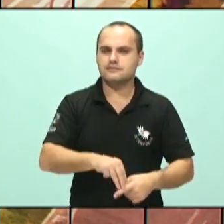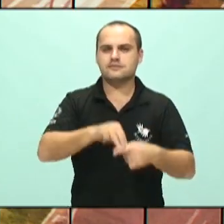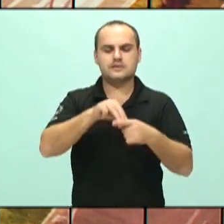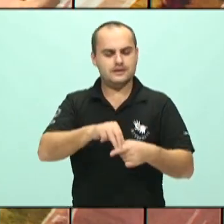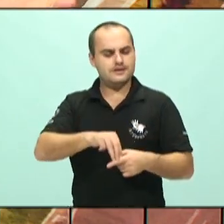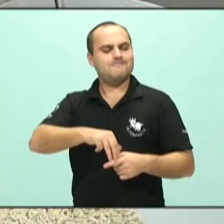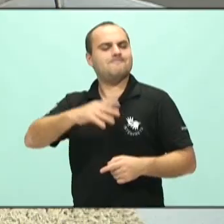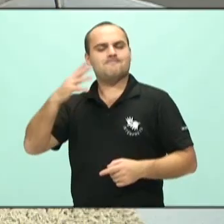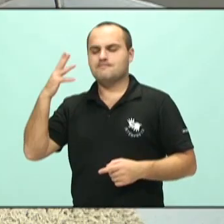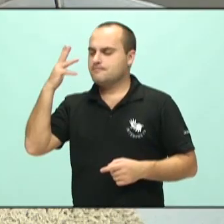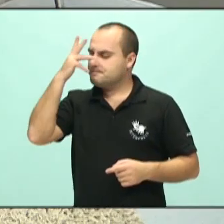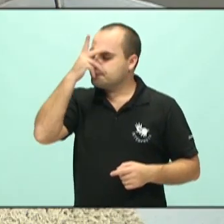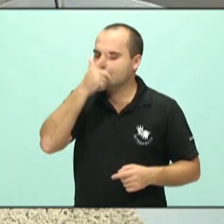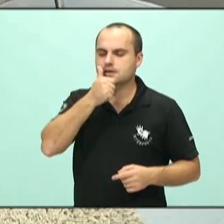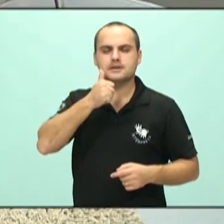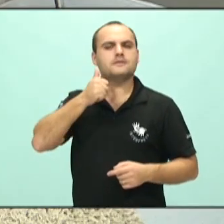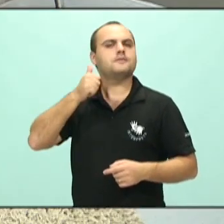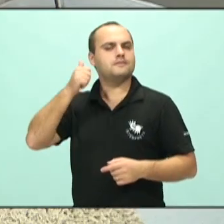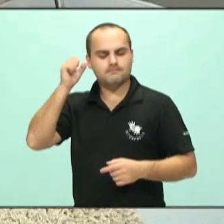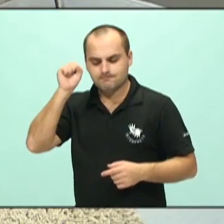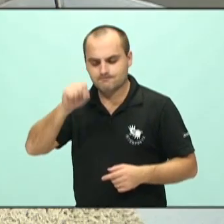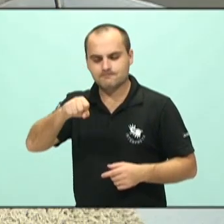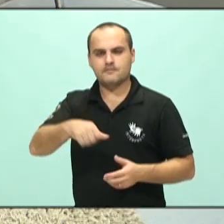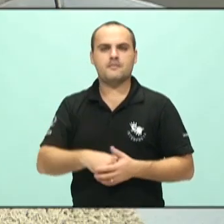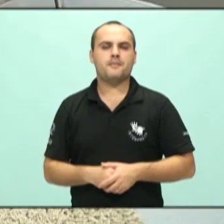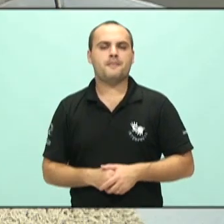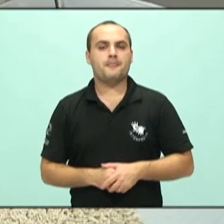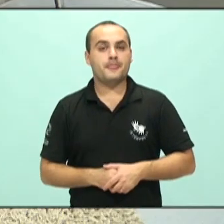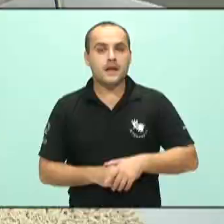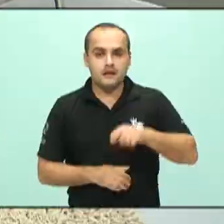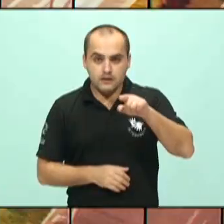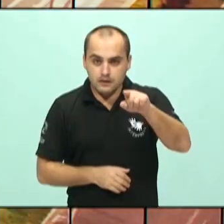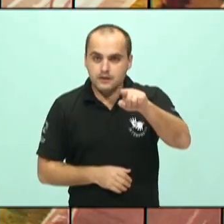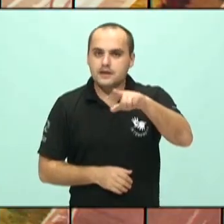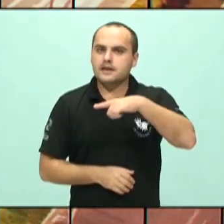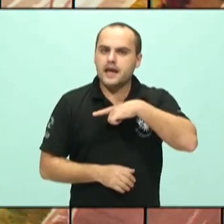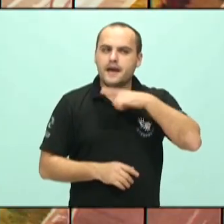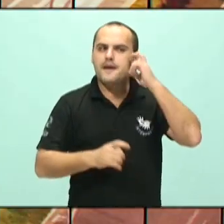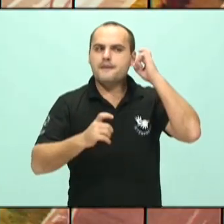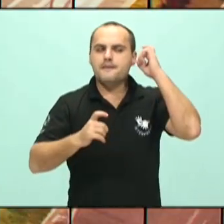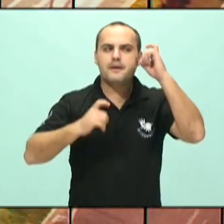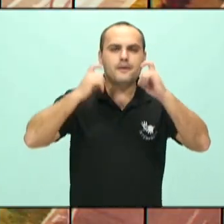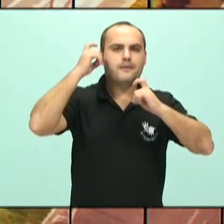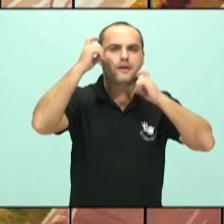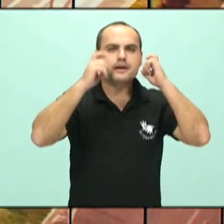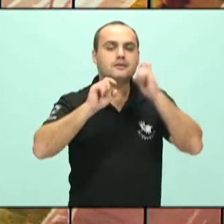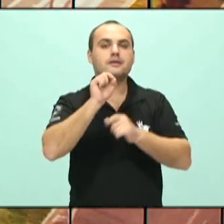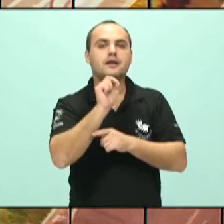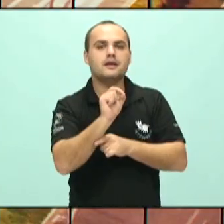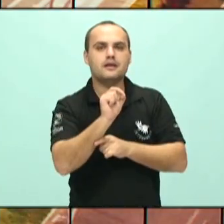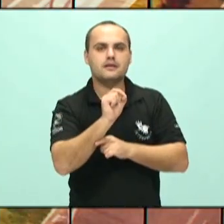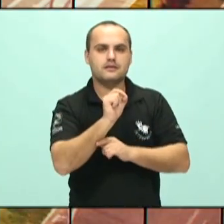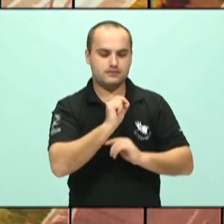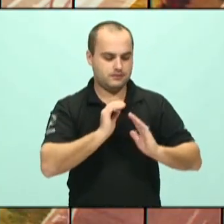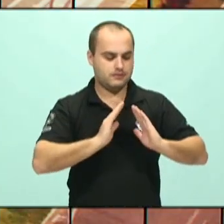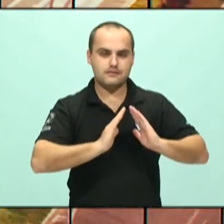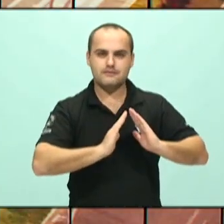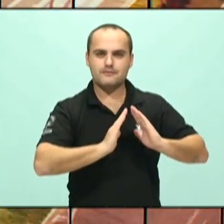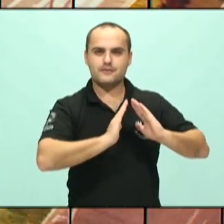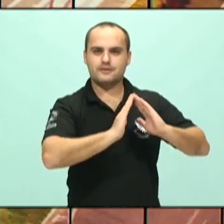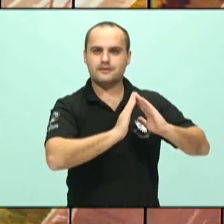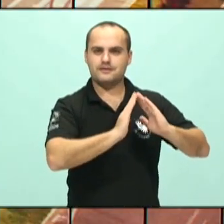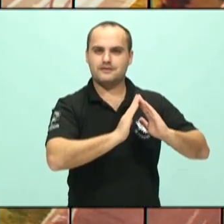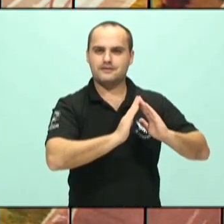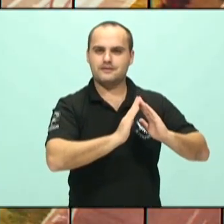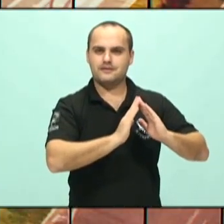muito bonito, diga-se de passagem. É verdade, muito. E o senhor tem uma preocupação bastante grande com os moradores vizinhos